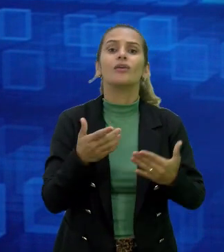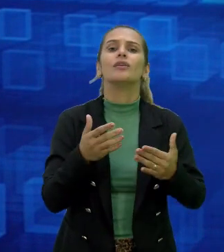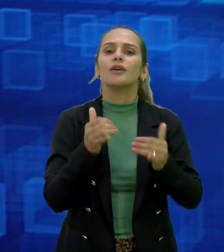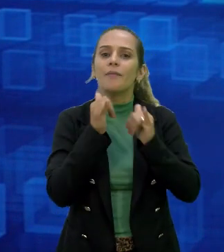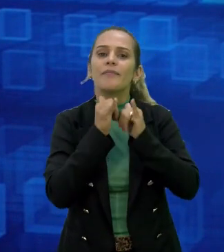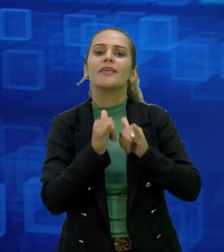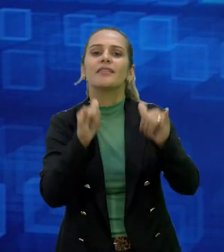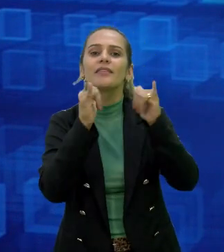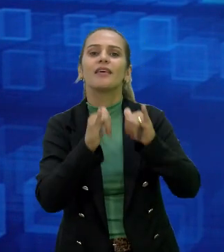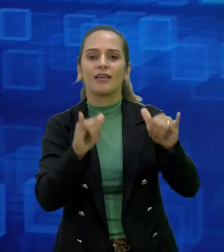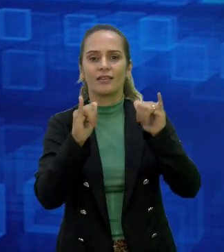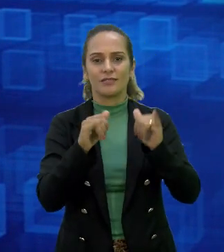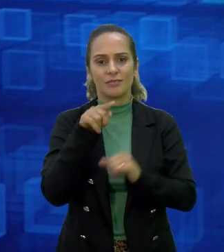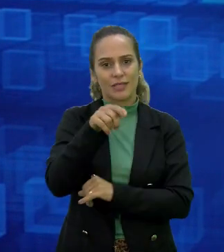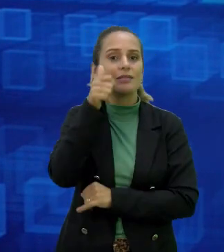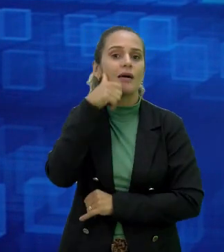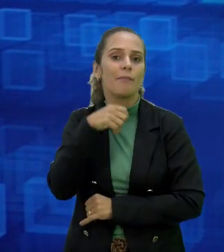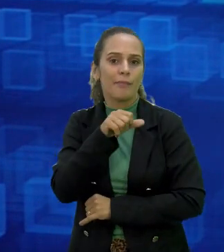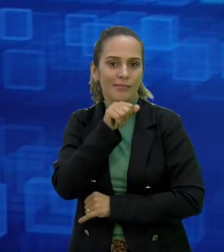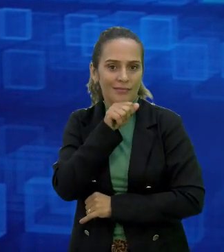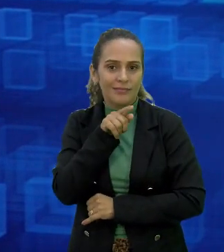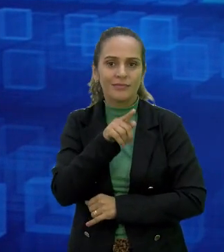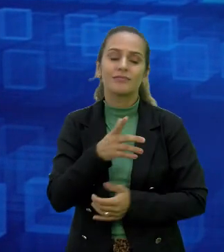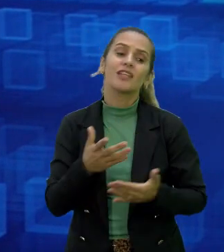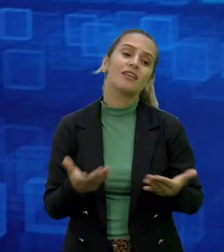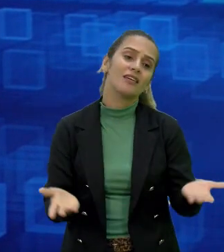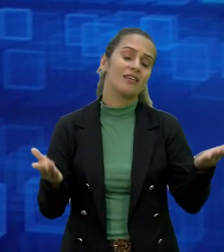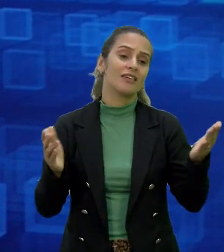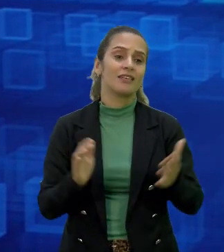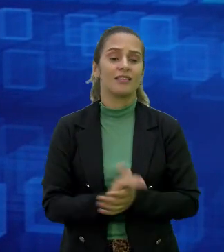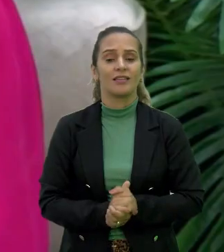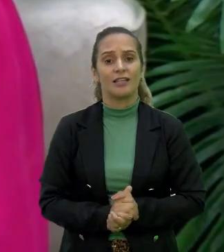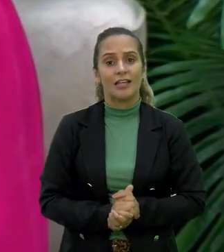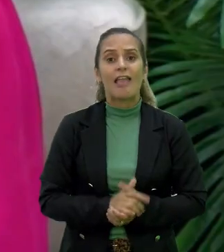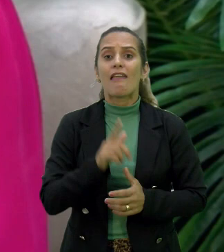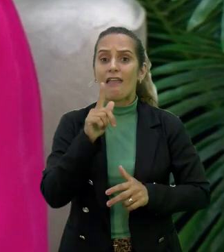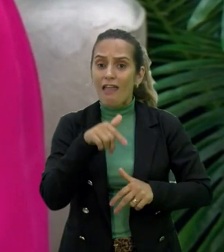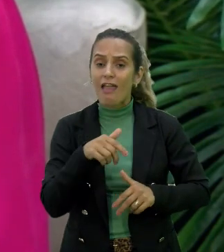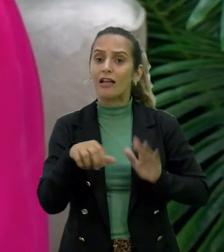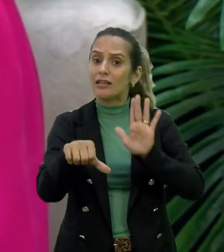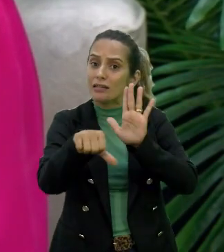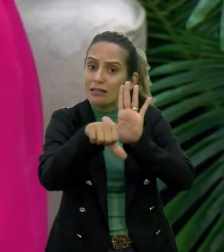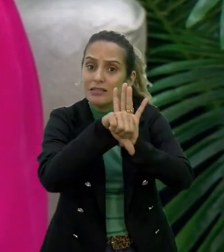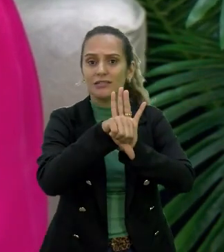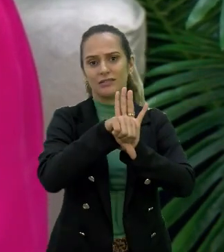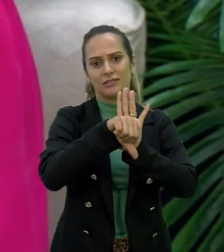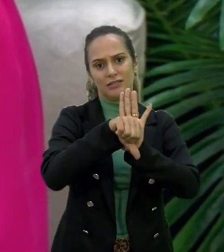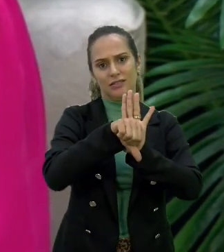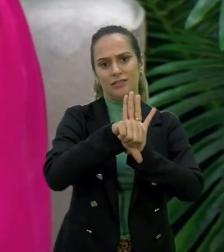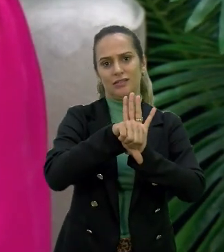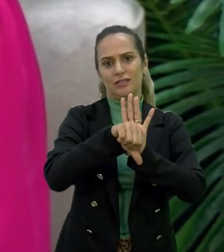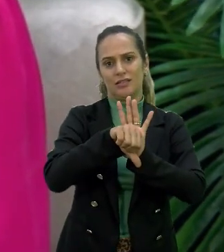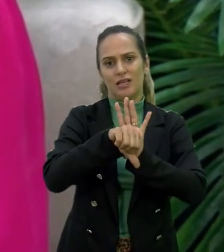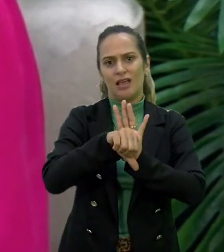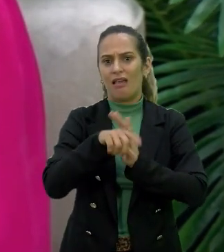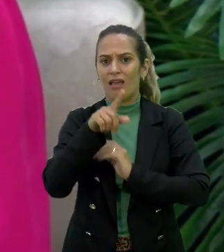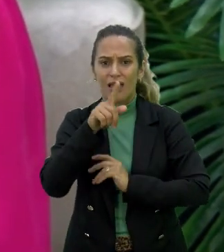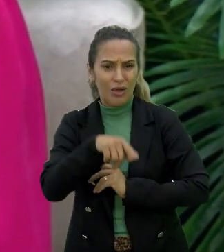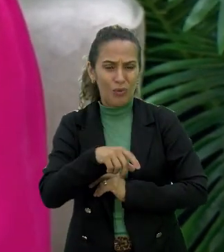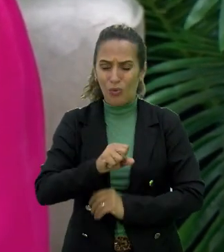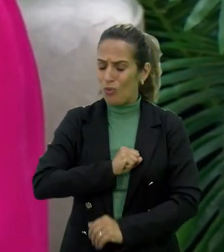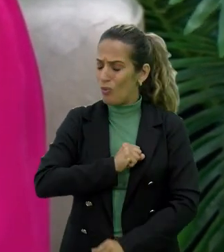para essa mãe que de repente Age dessa forma ah isso além de ser crime né É de uma Eu acho assim